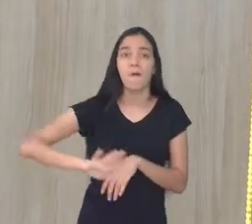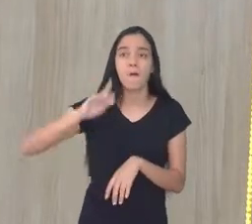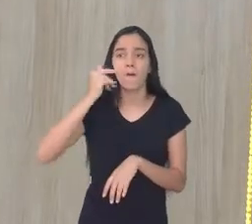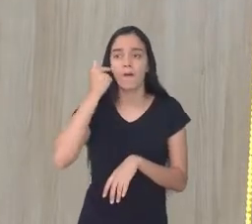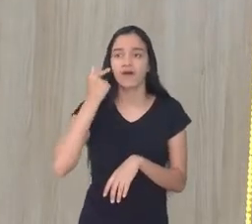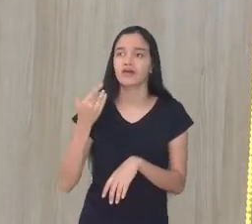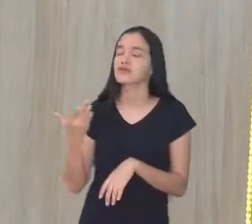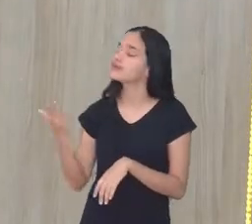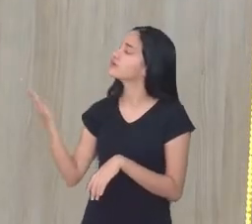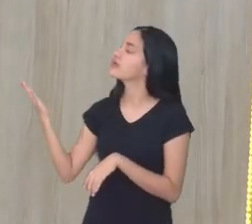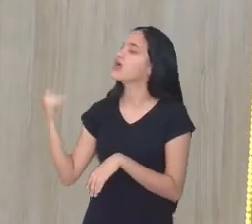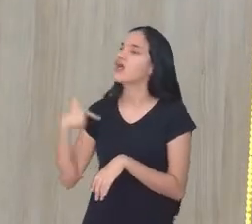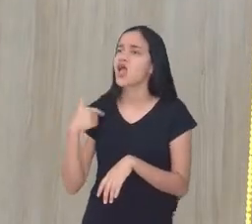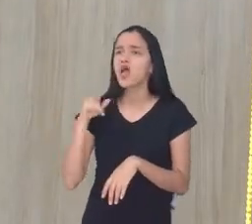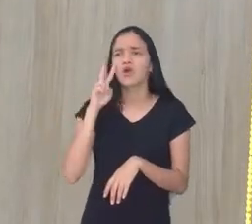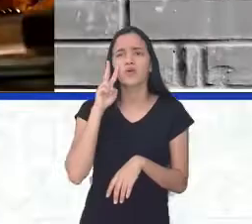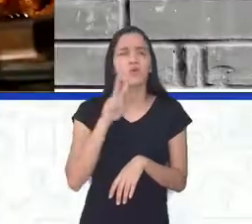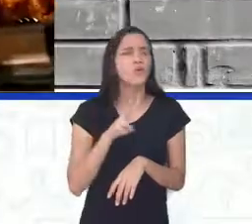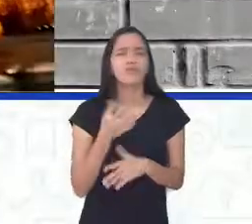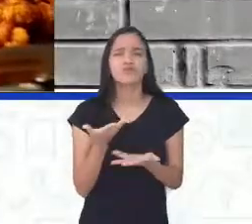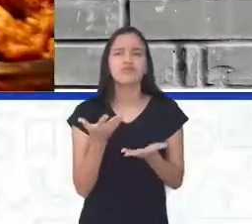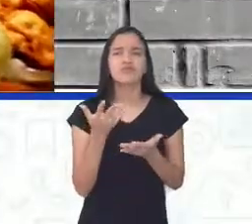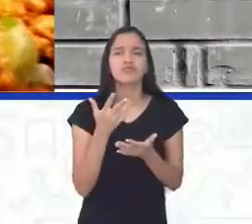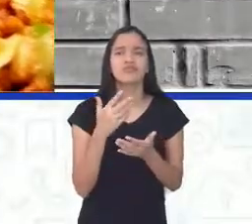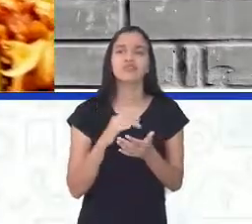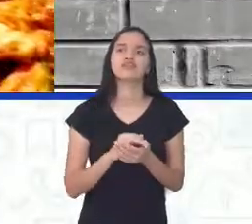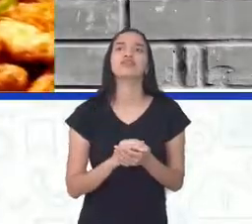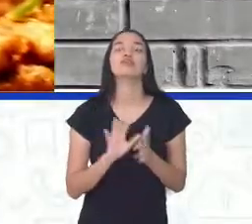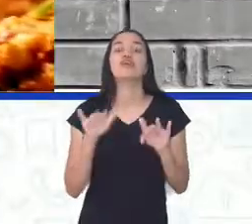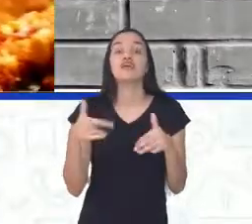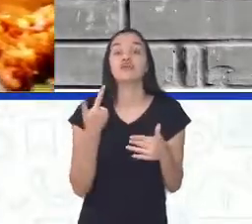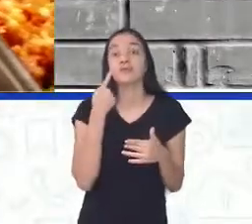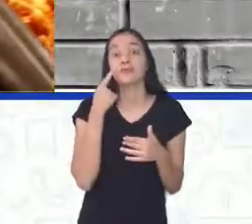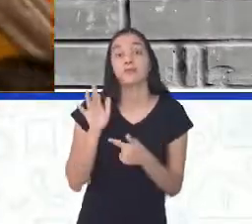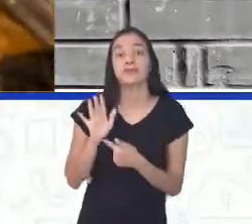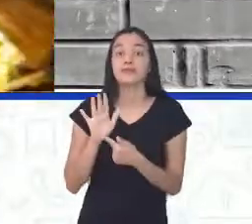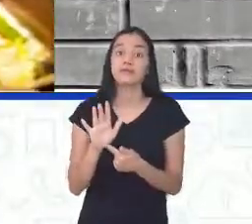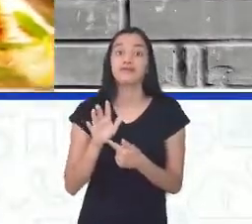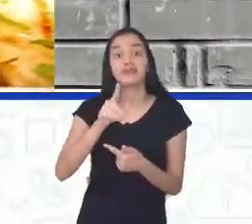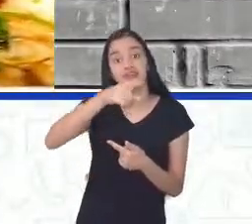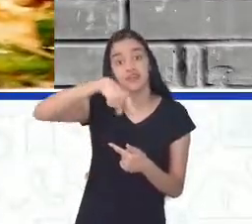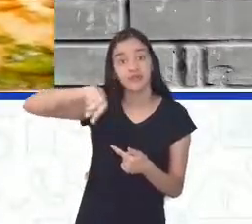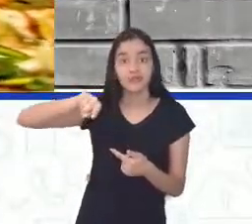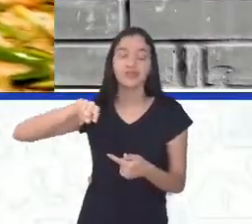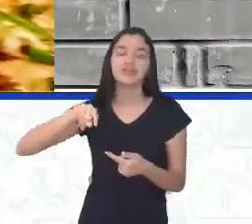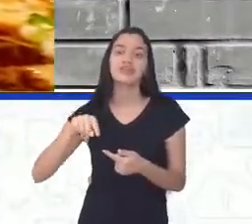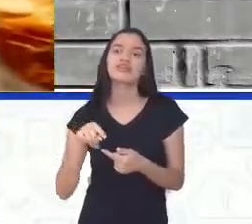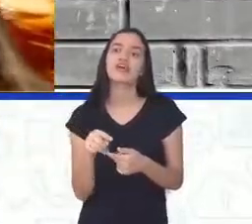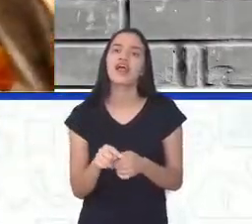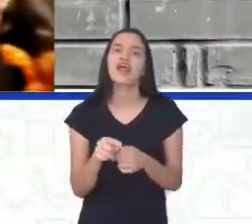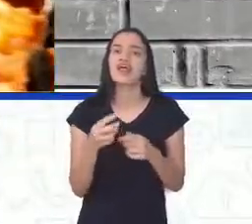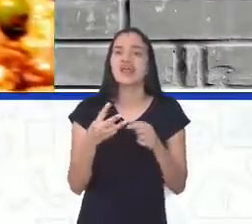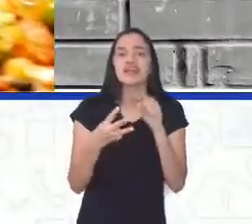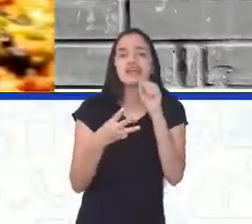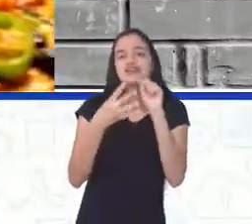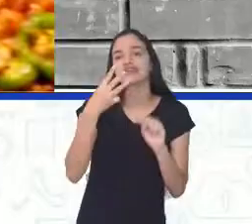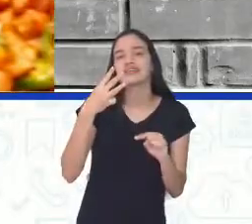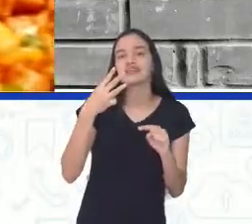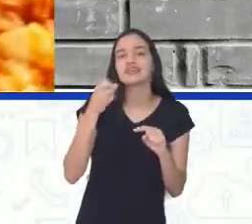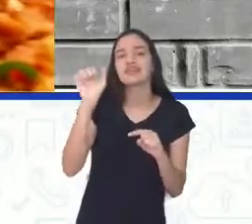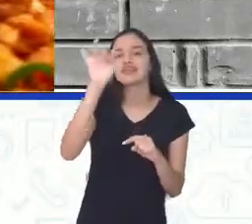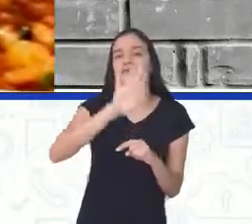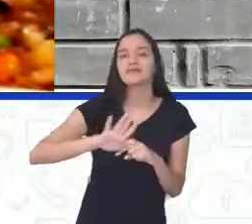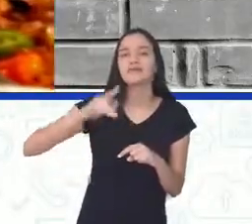a gente vai dizer, eu não consegui ver isso, né? E aí eu estou mostrando aí a vocês, eu estou trazendo 3 imagens,